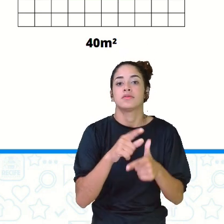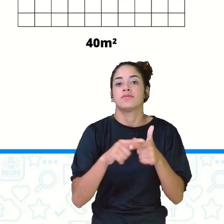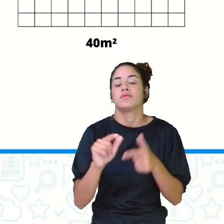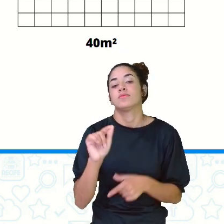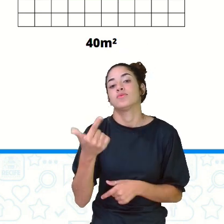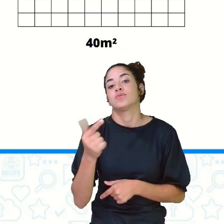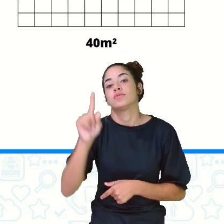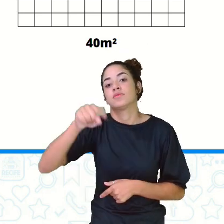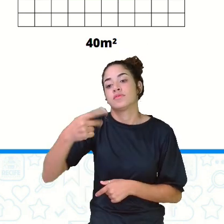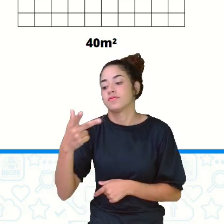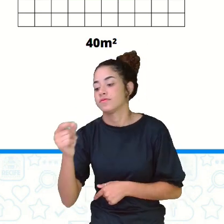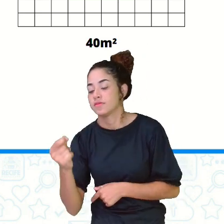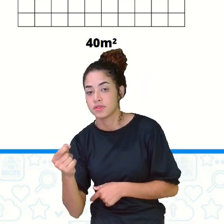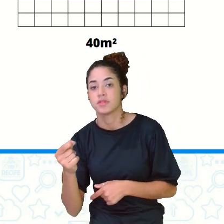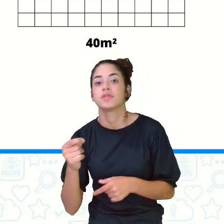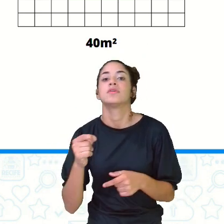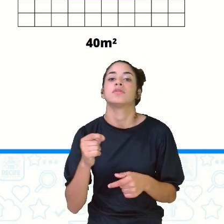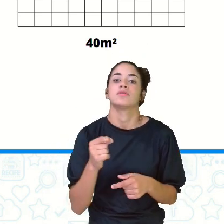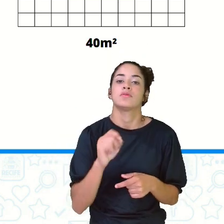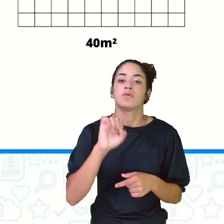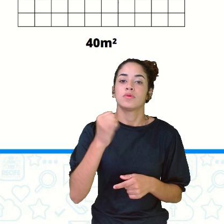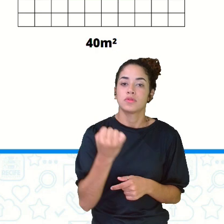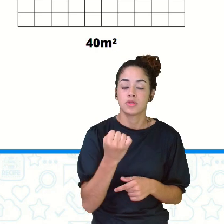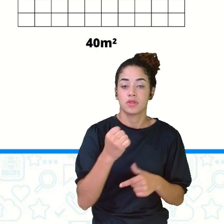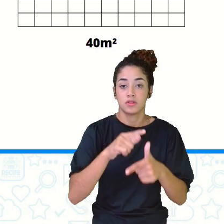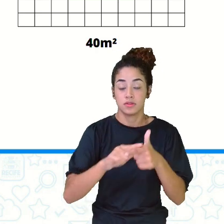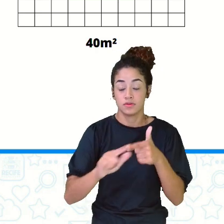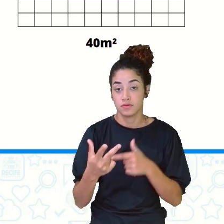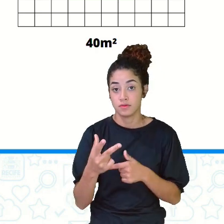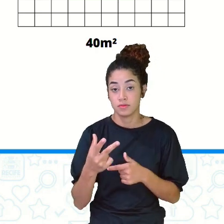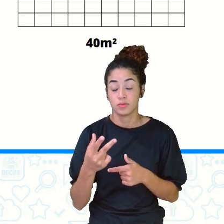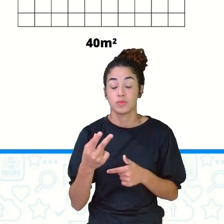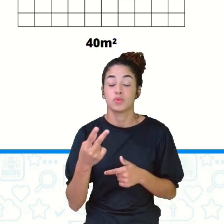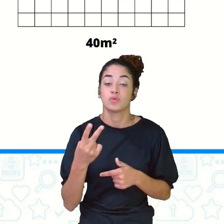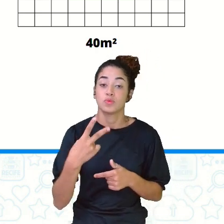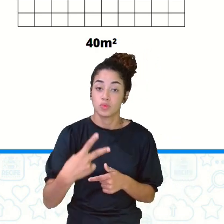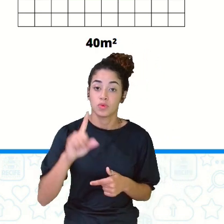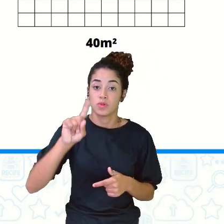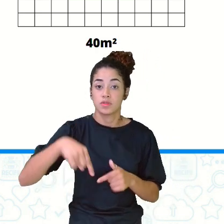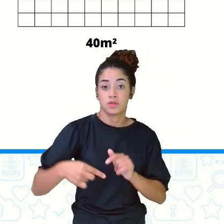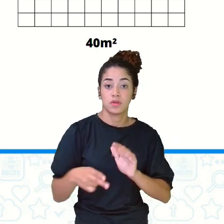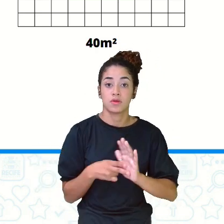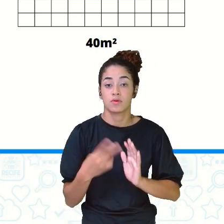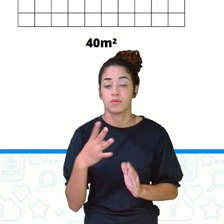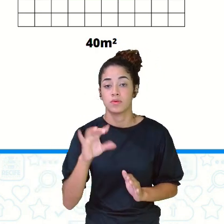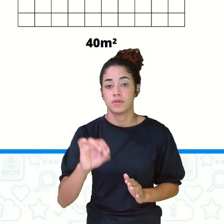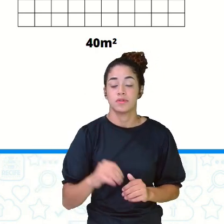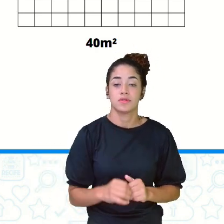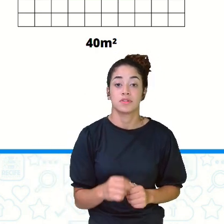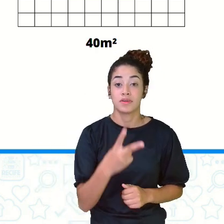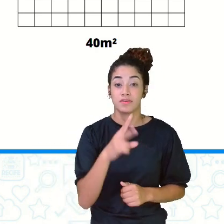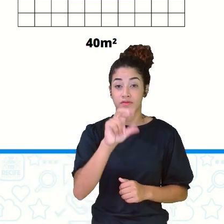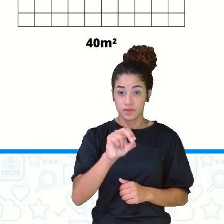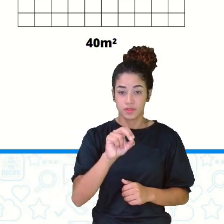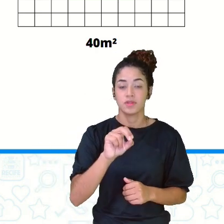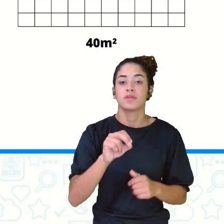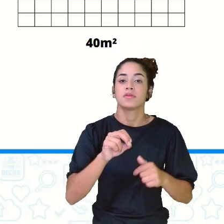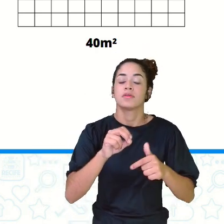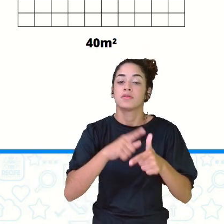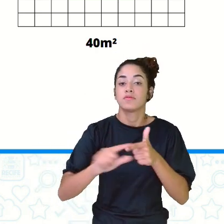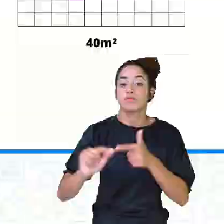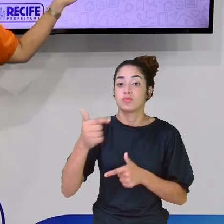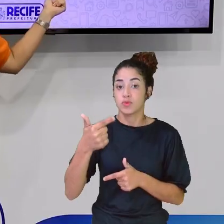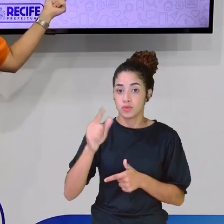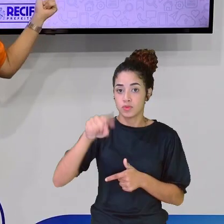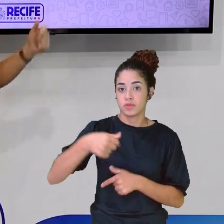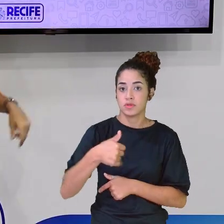20. 80 por 2, 40. Fiz uma redução ainda pela metade, 20 por 2,